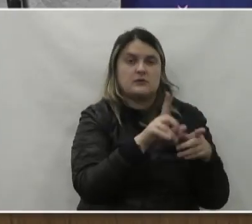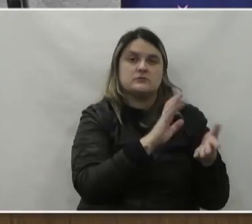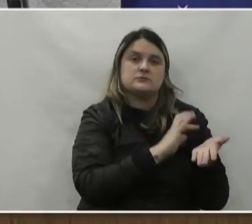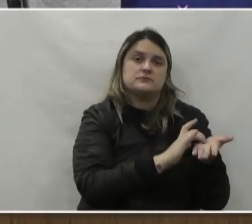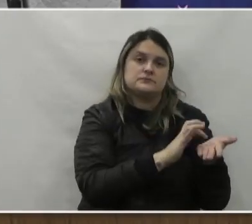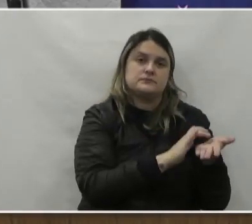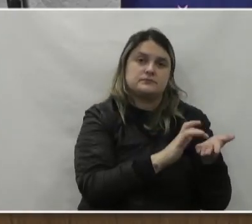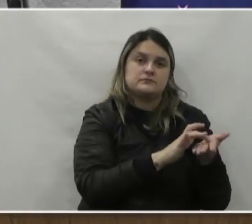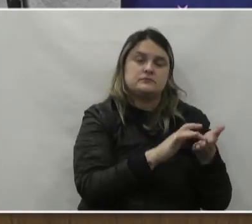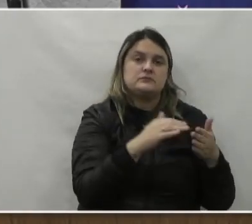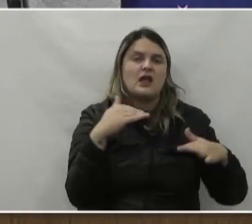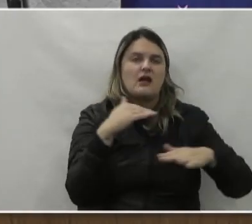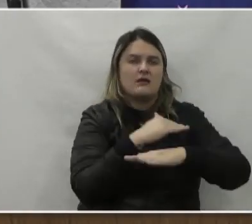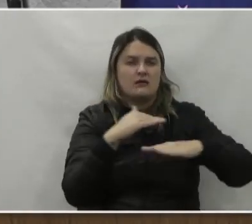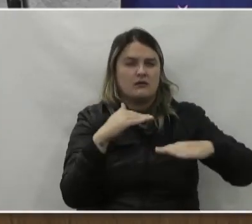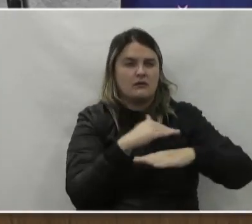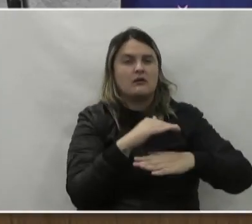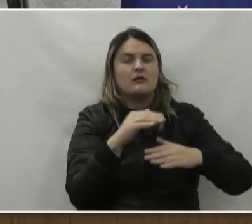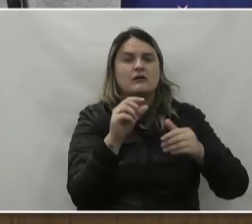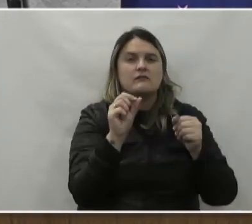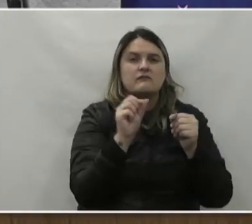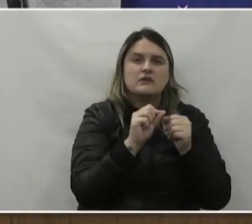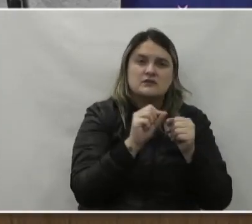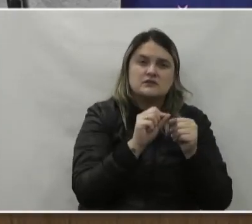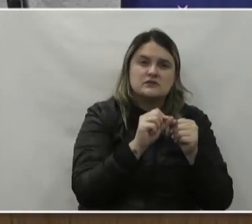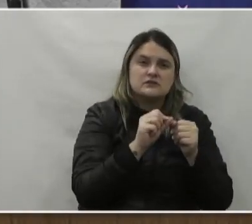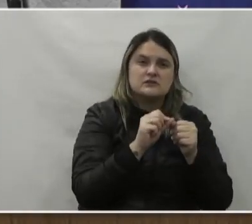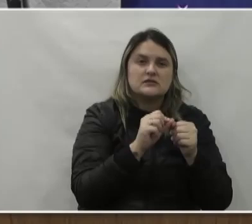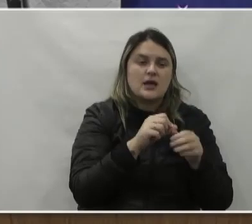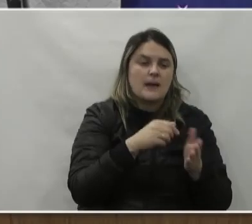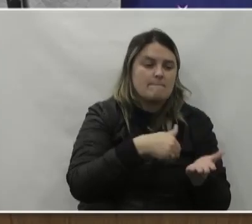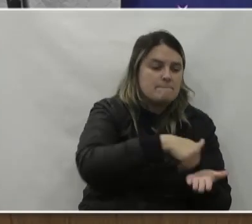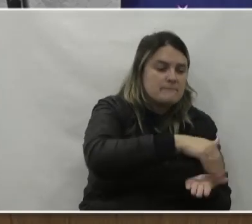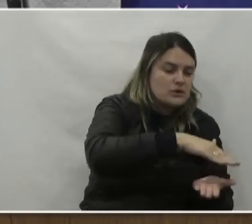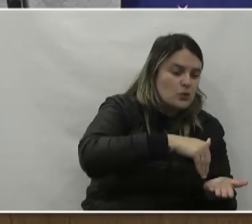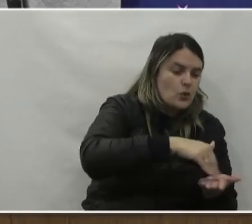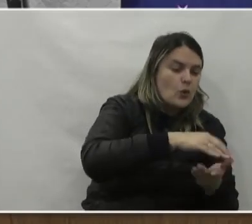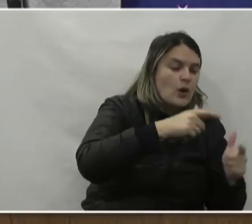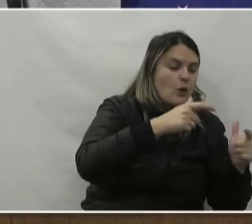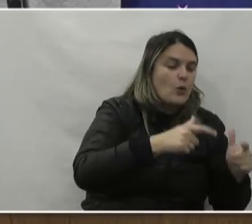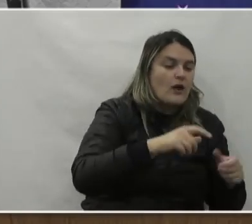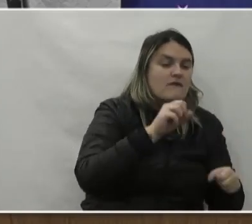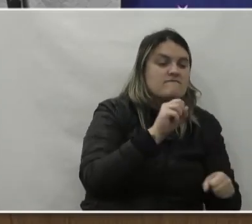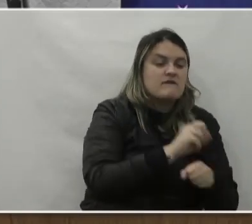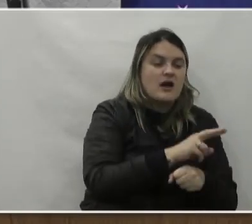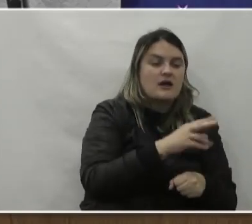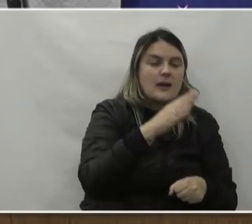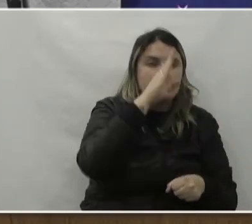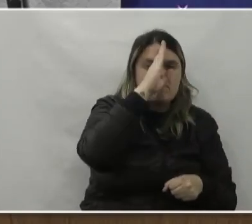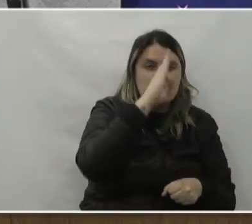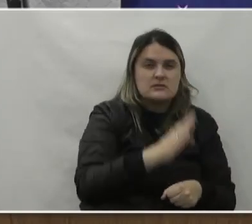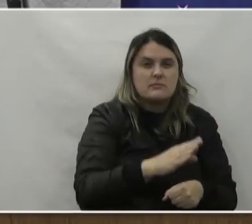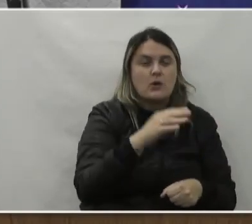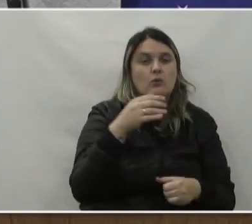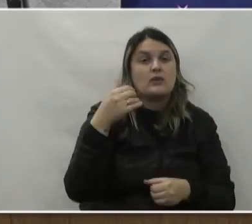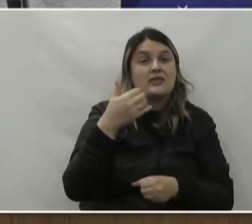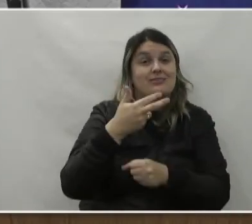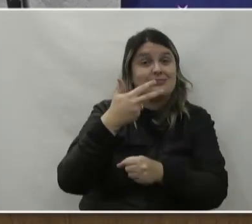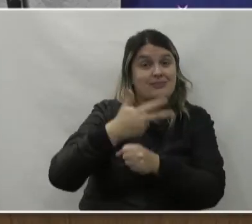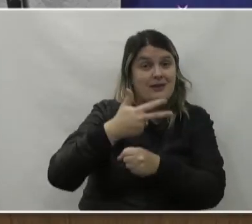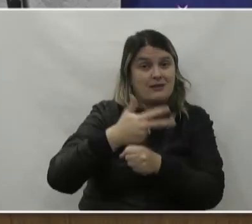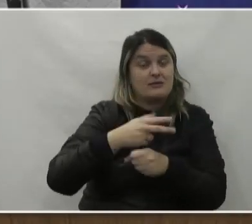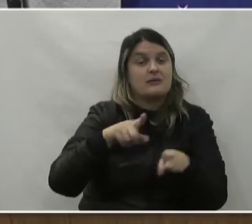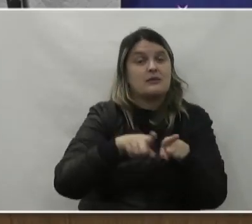Secretaria Municipal de Trânsito, para que realize a demarcação de vagas de estacionamento prioritárias para idosos e pessoas